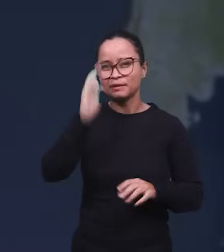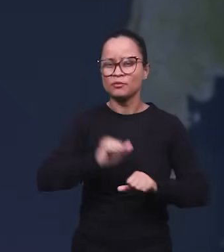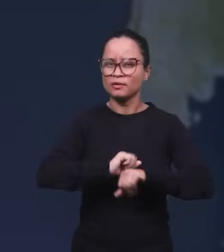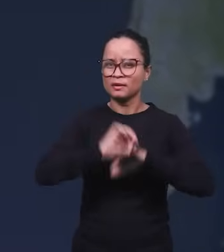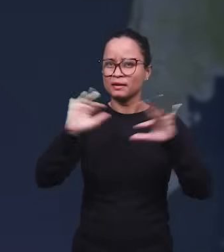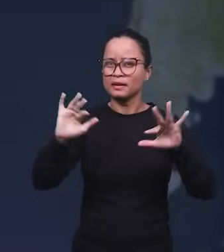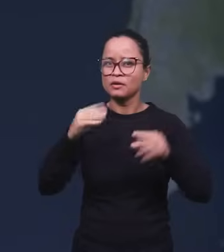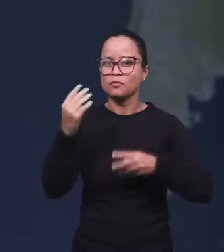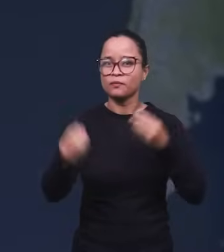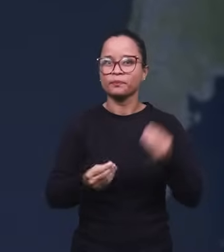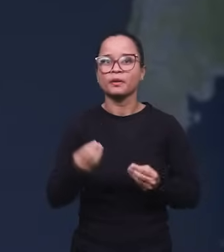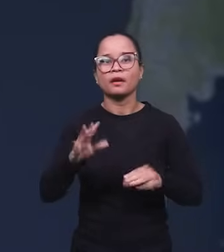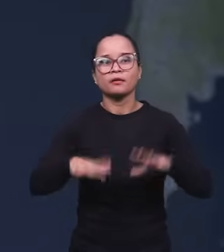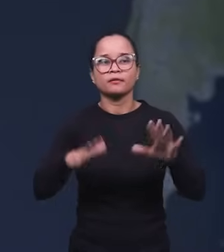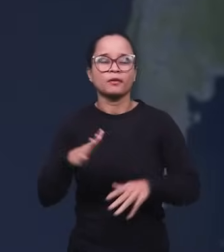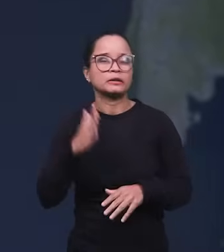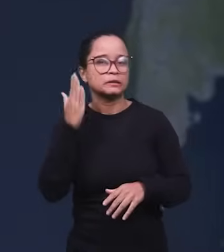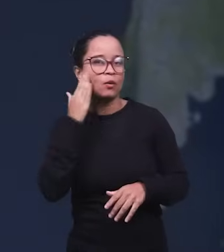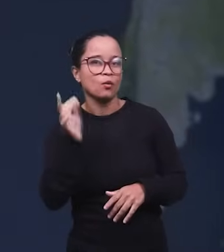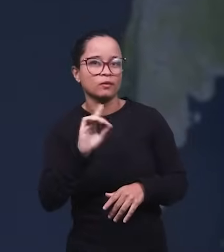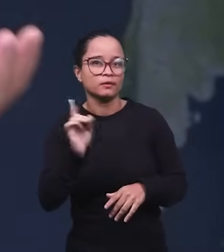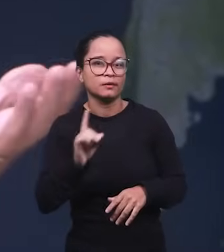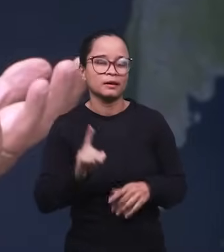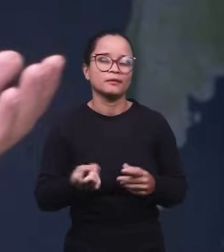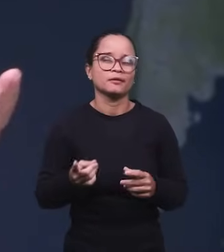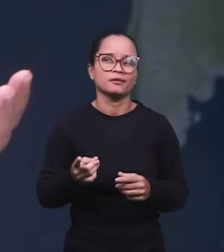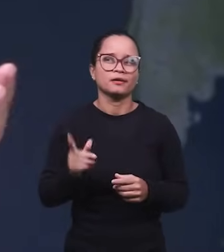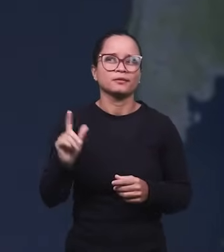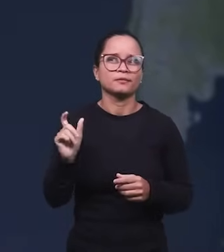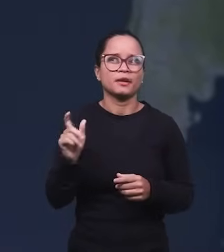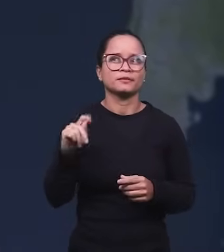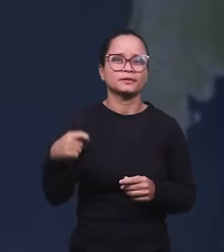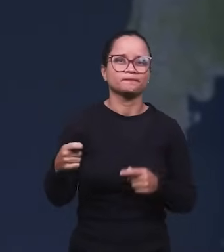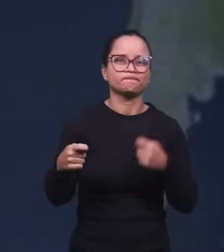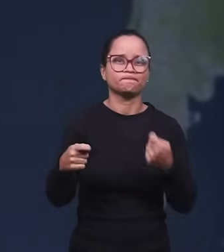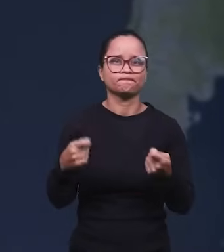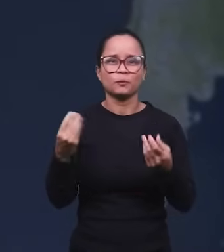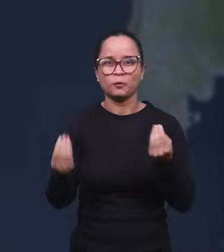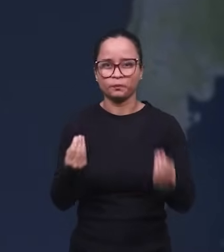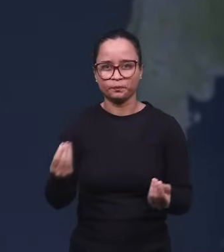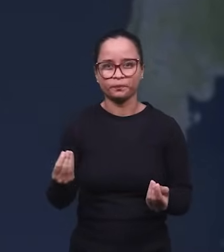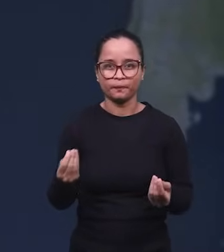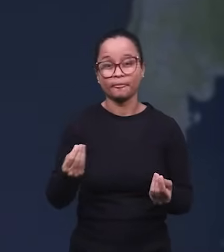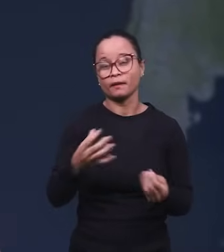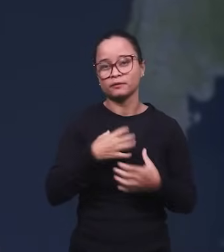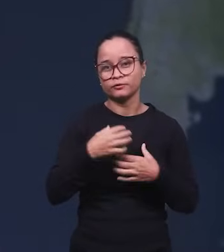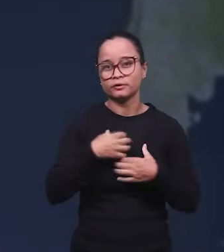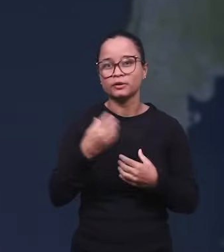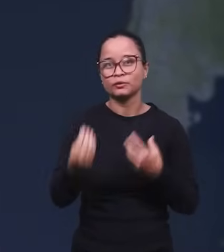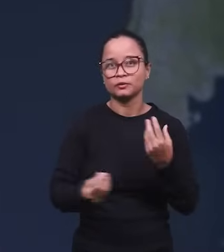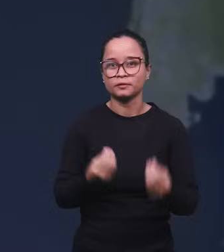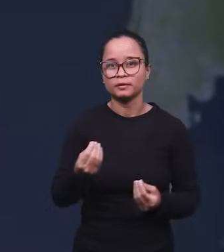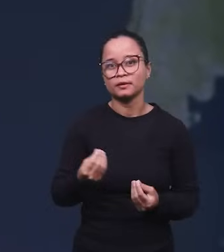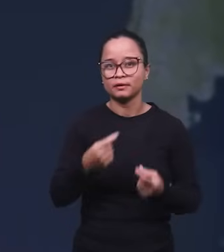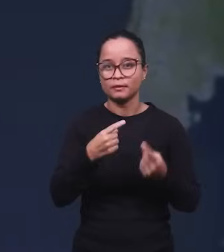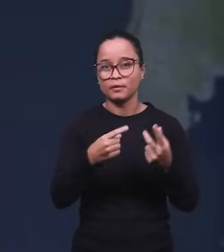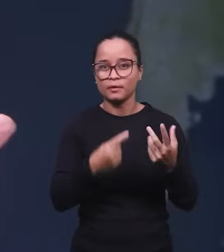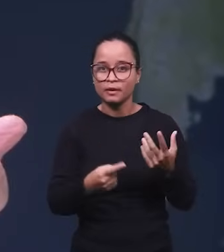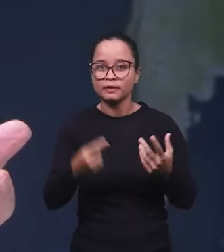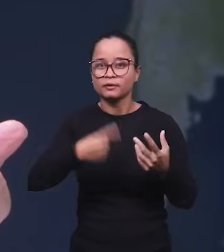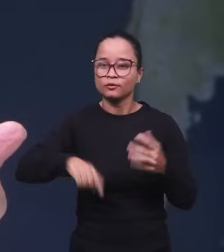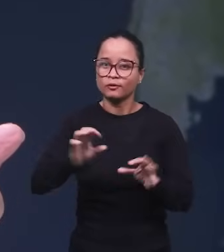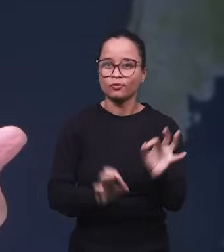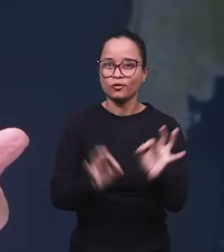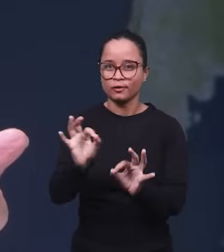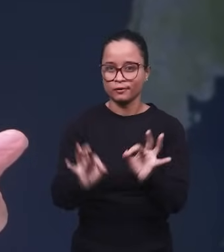o que ele quis dizer, mas quem está lá fora pode não entender que palavra é essa. Aí nós vamos ver essa forma de contornar essa situação. Esse é um